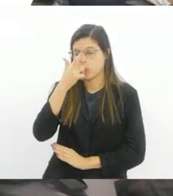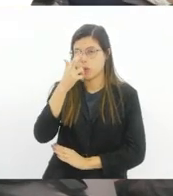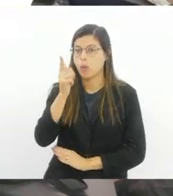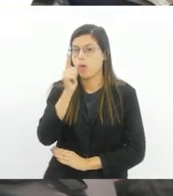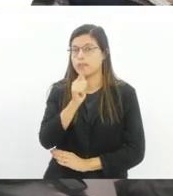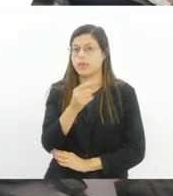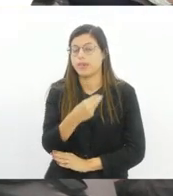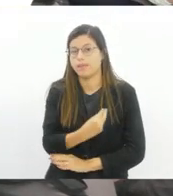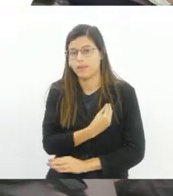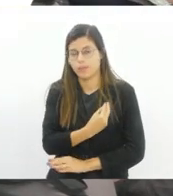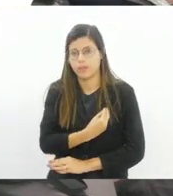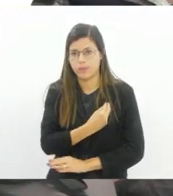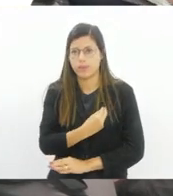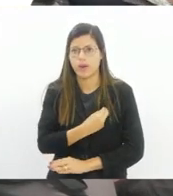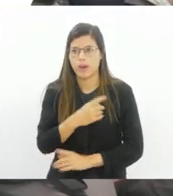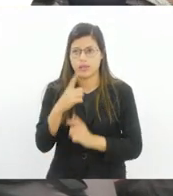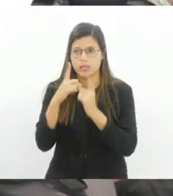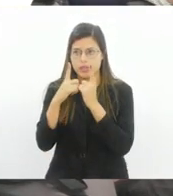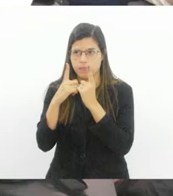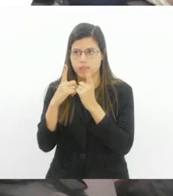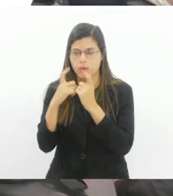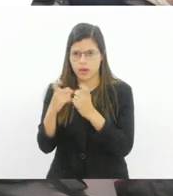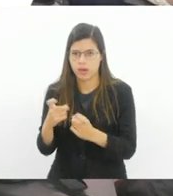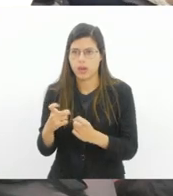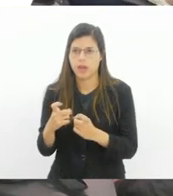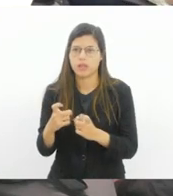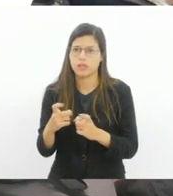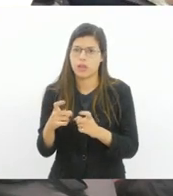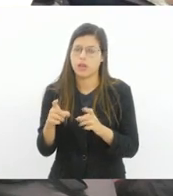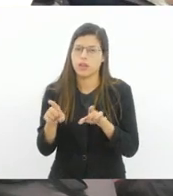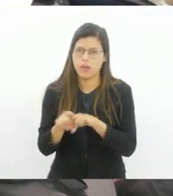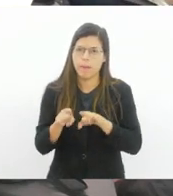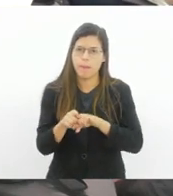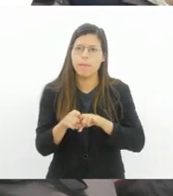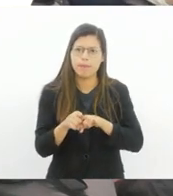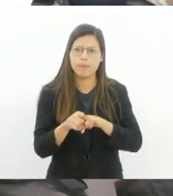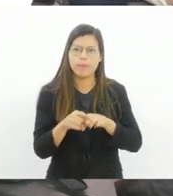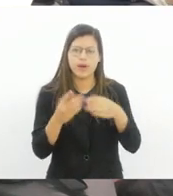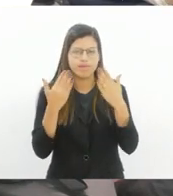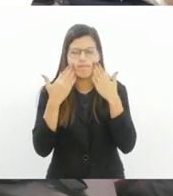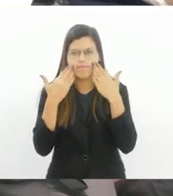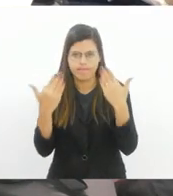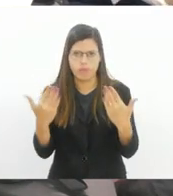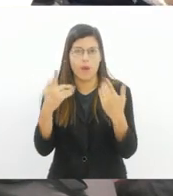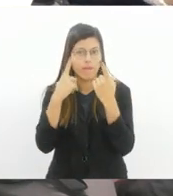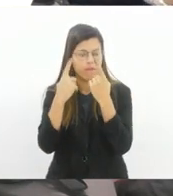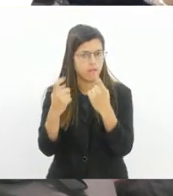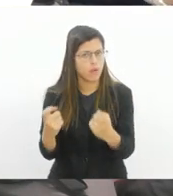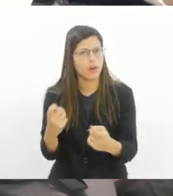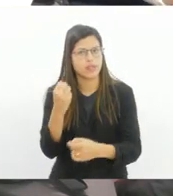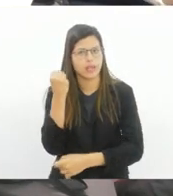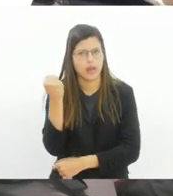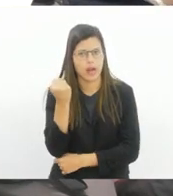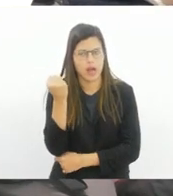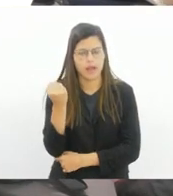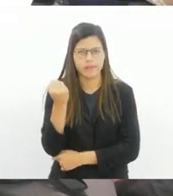dessa violência, em uma outra medida, também foram expostas a uma violência extrema, né? A essa violência tão